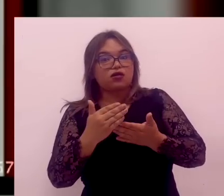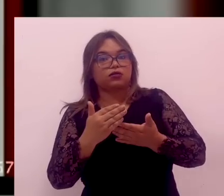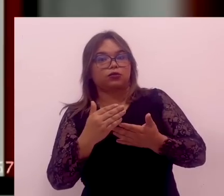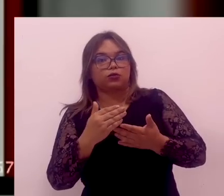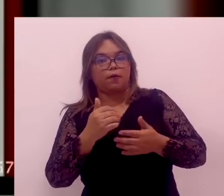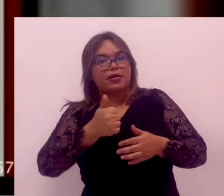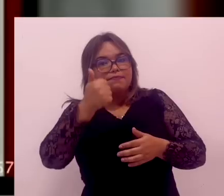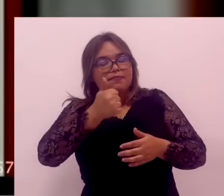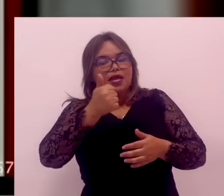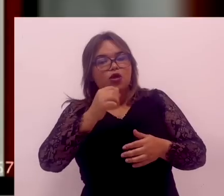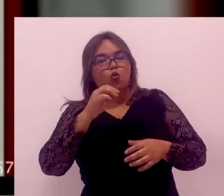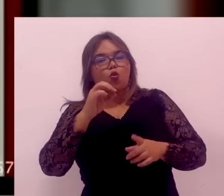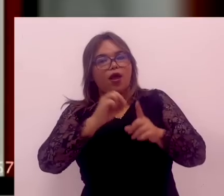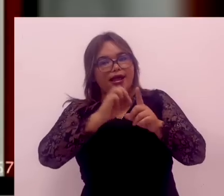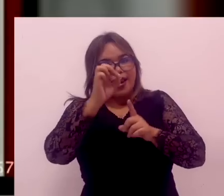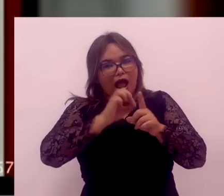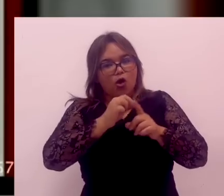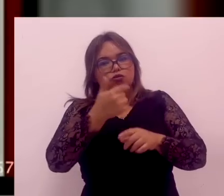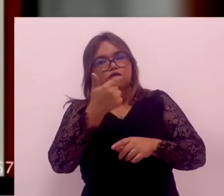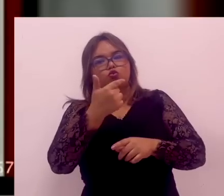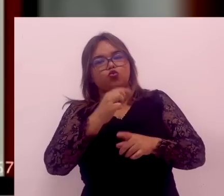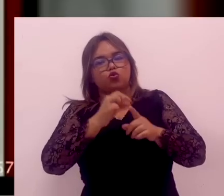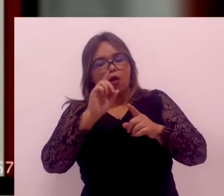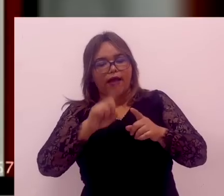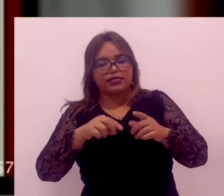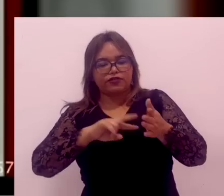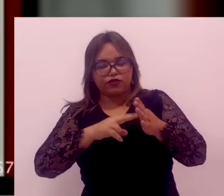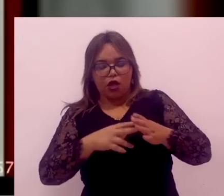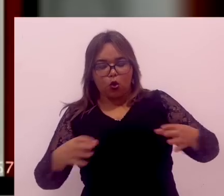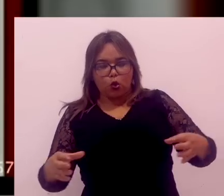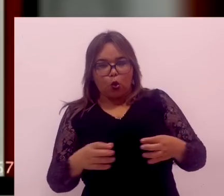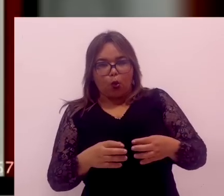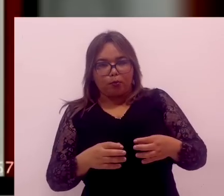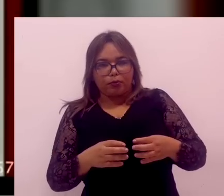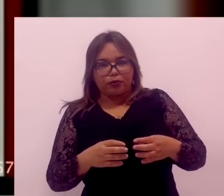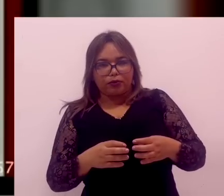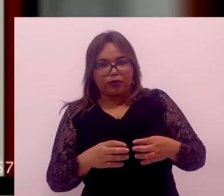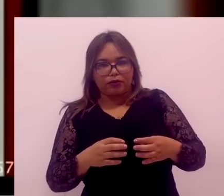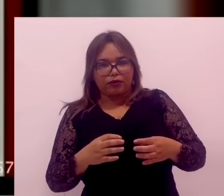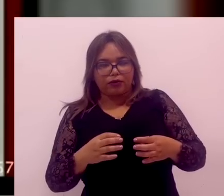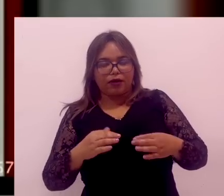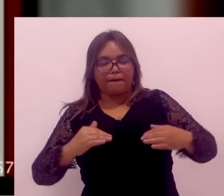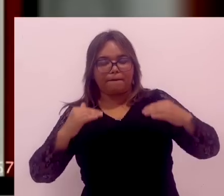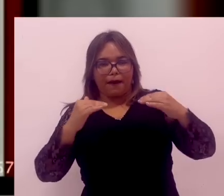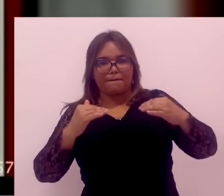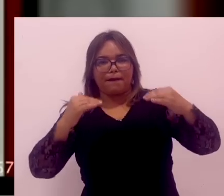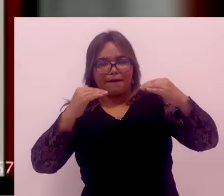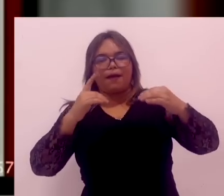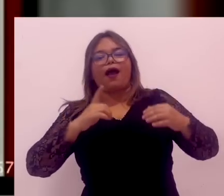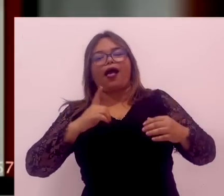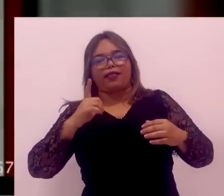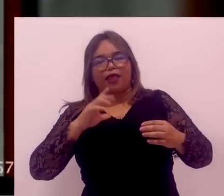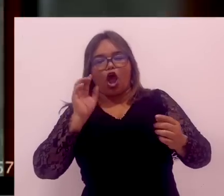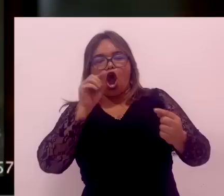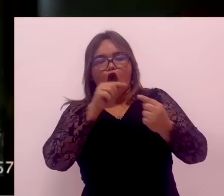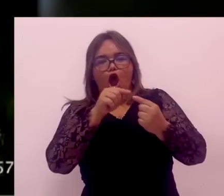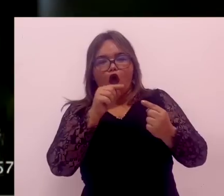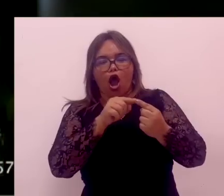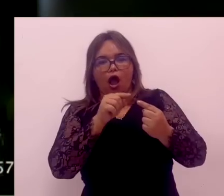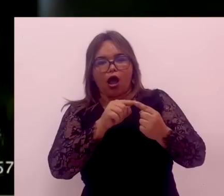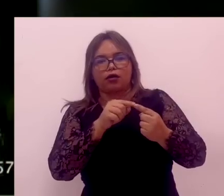simbolismo aqui. O sol, a lua, as estrelas. E se você intercalar esses, então você obtém hexagramas